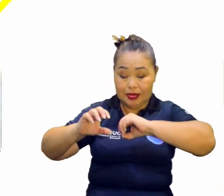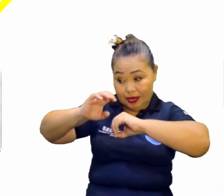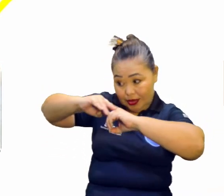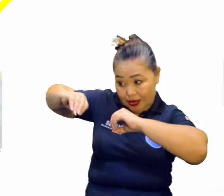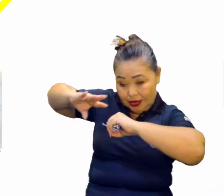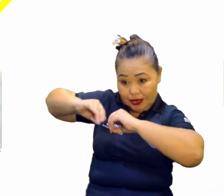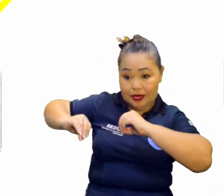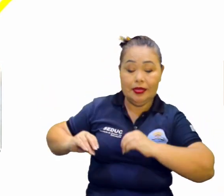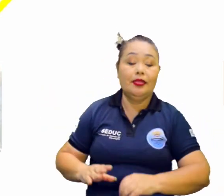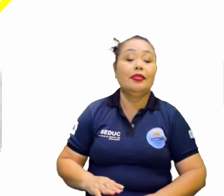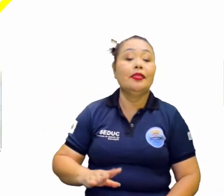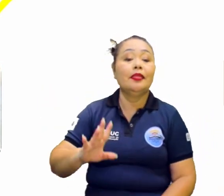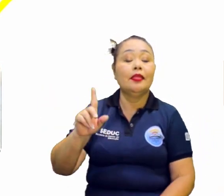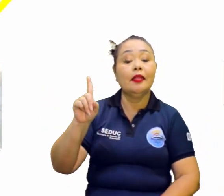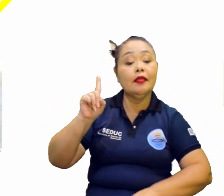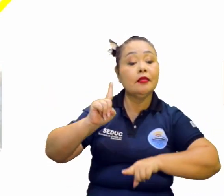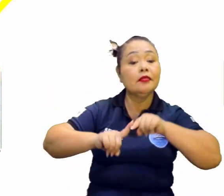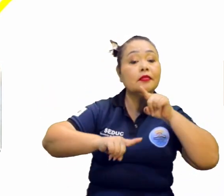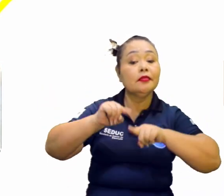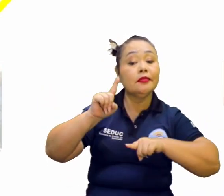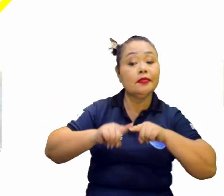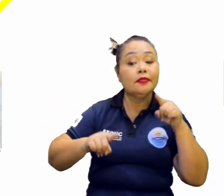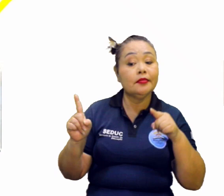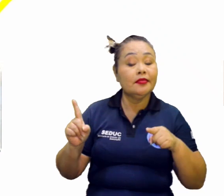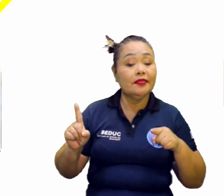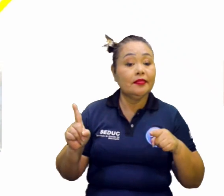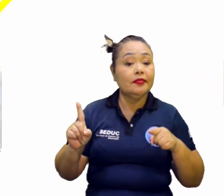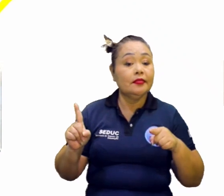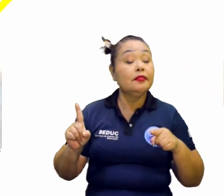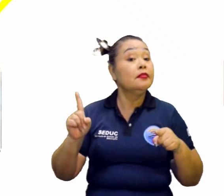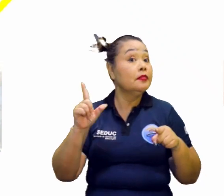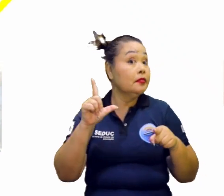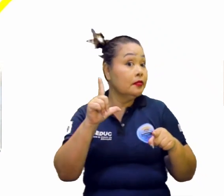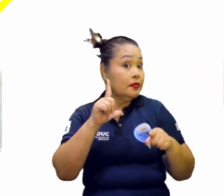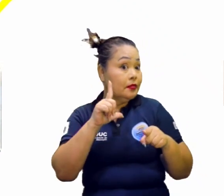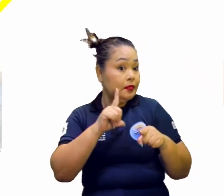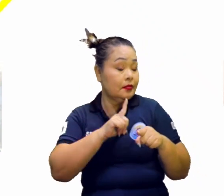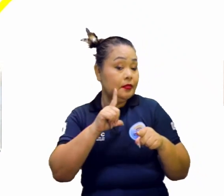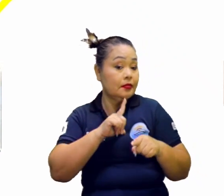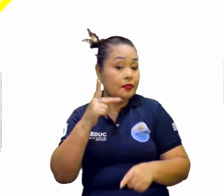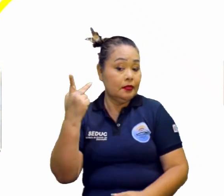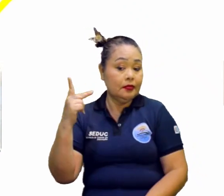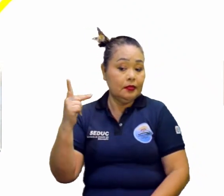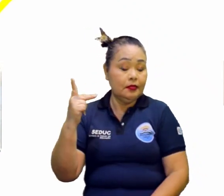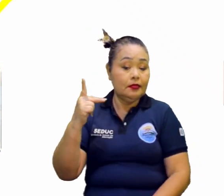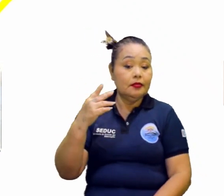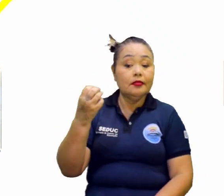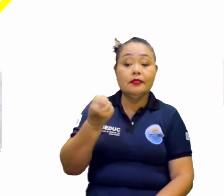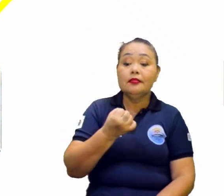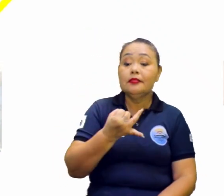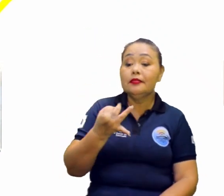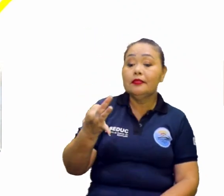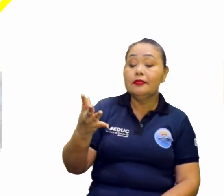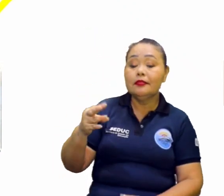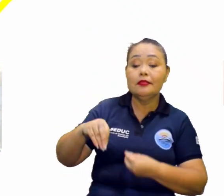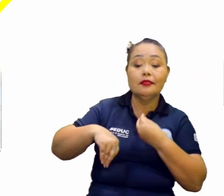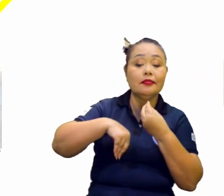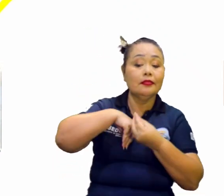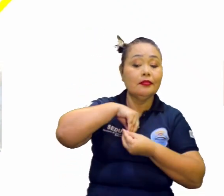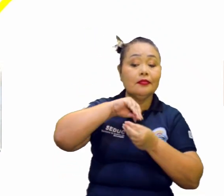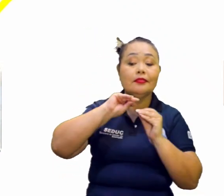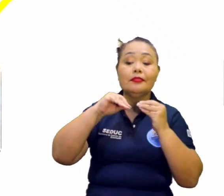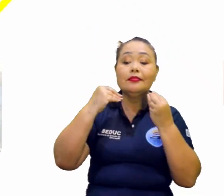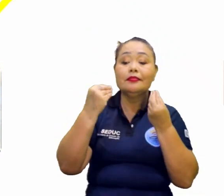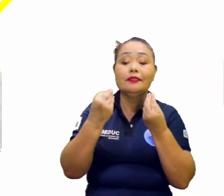Esses materiais, eles têm em si essas quantidades, né, essas misturas de substâncias, de